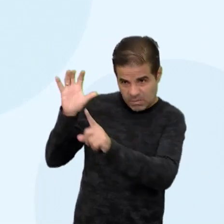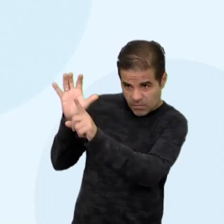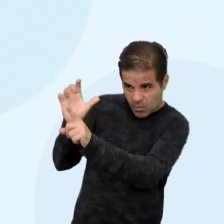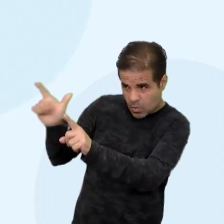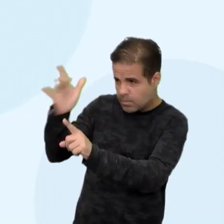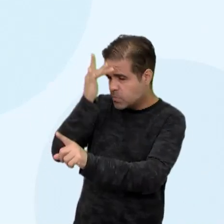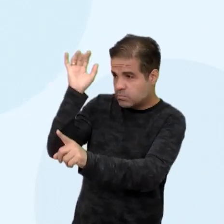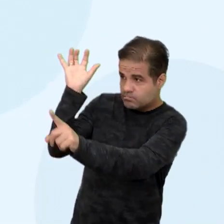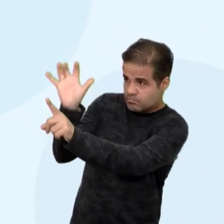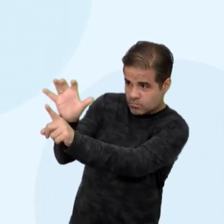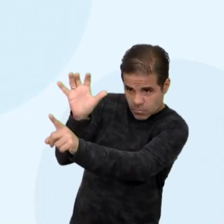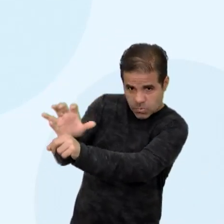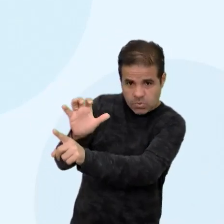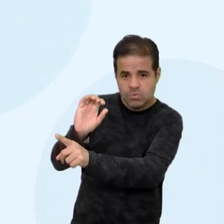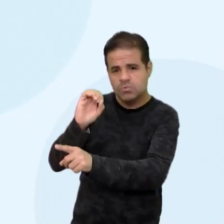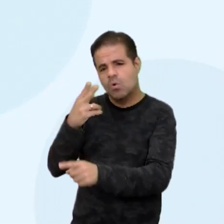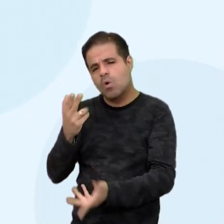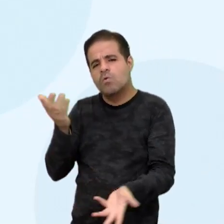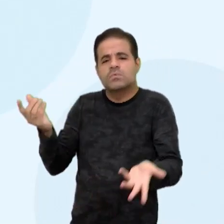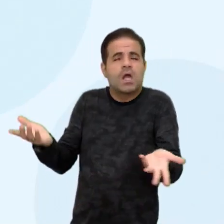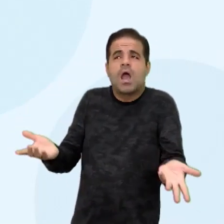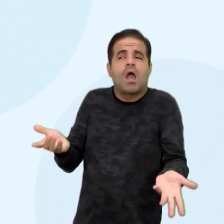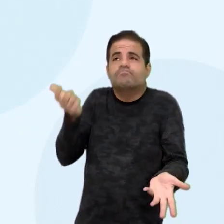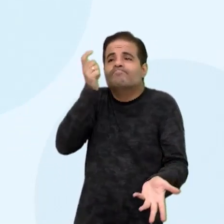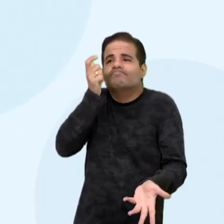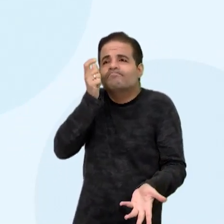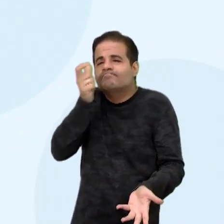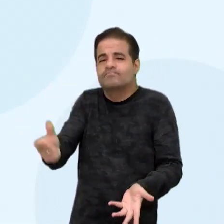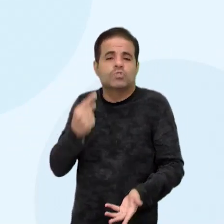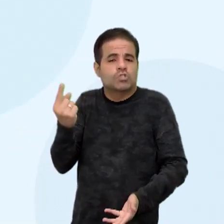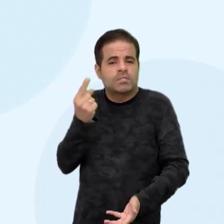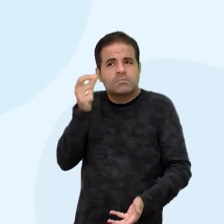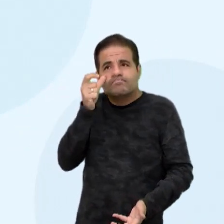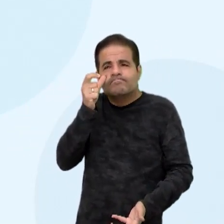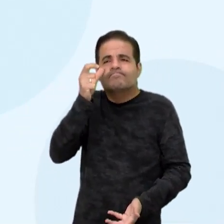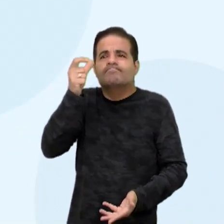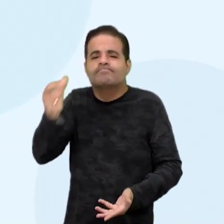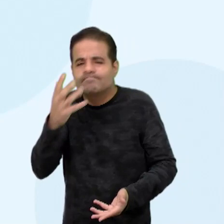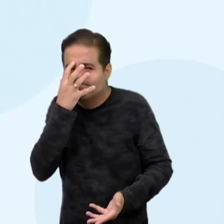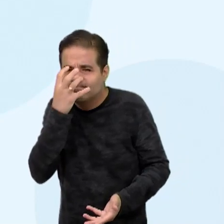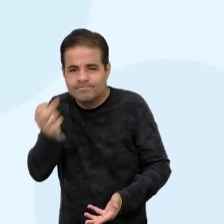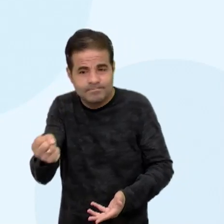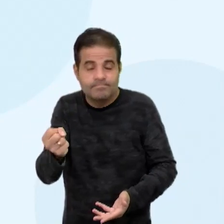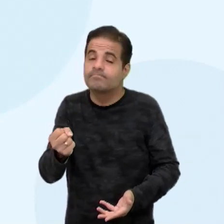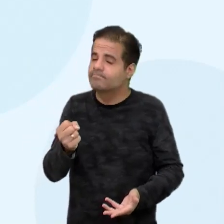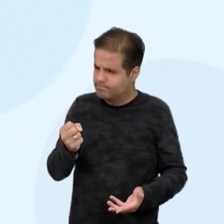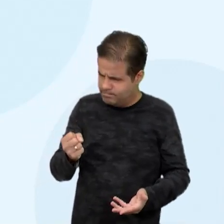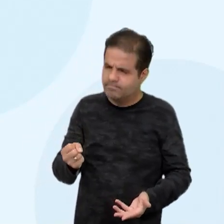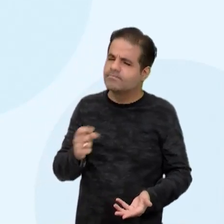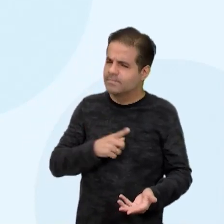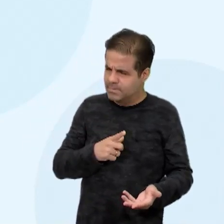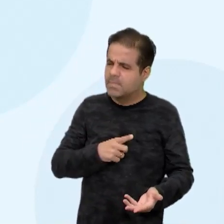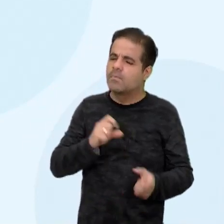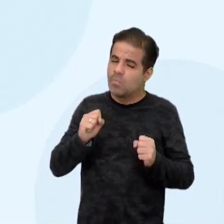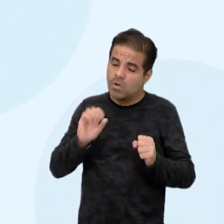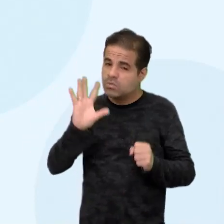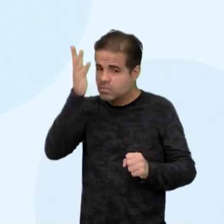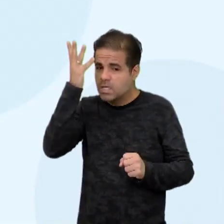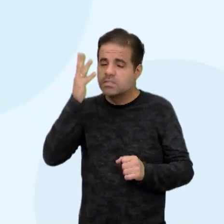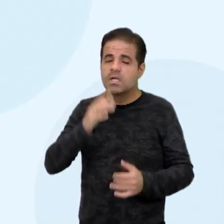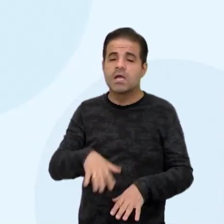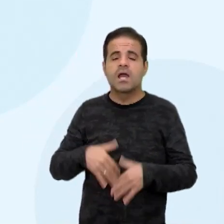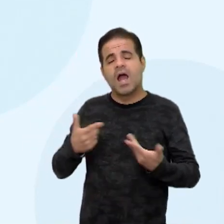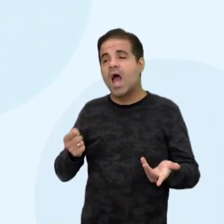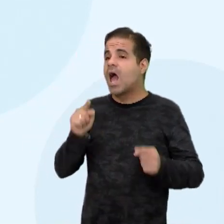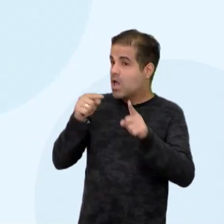de alguém? Ou você começou a se interessar sozinho? Né? Tem muita essa ideia também, né?